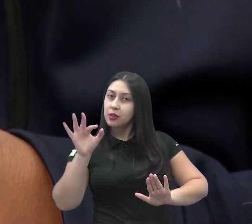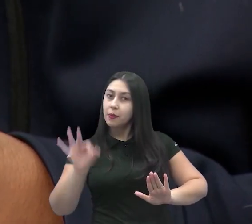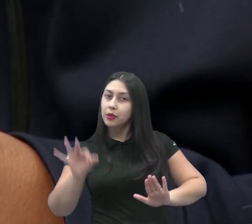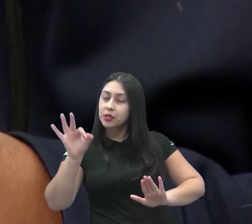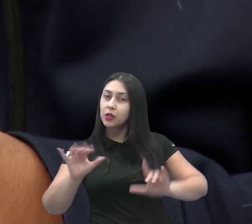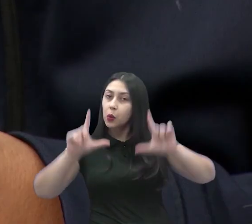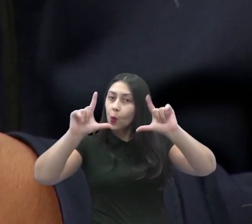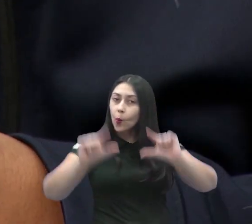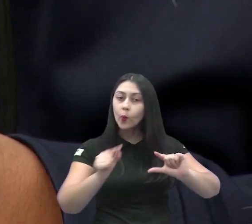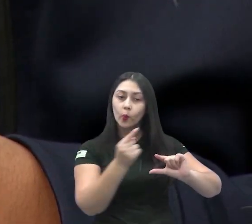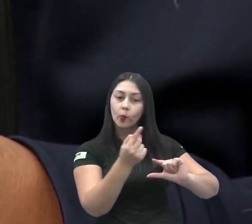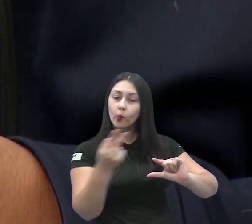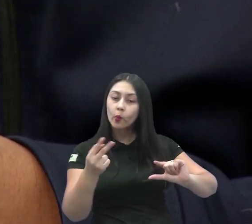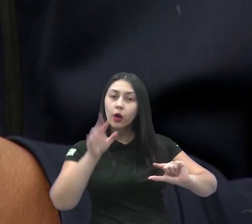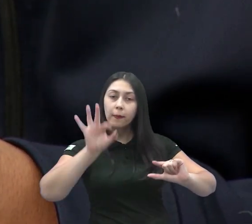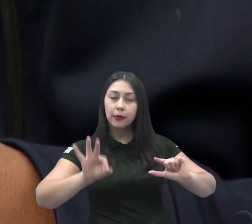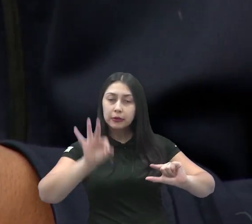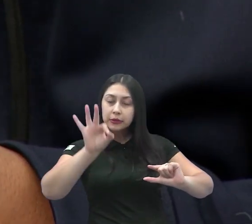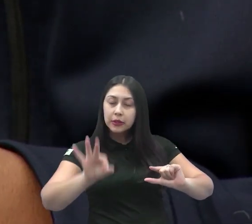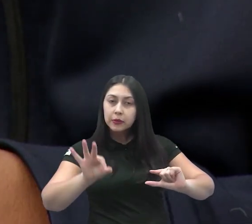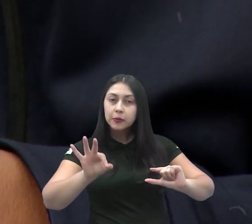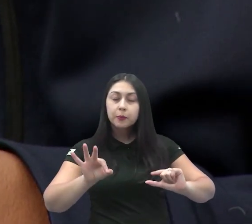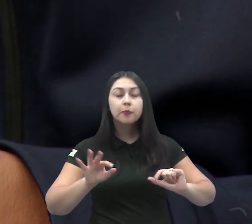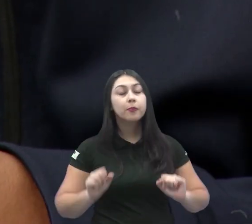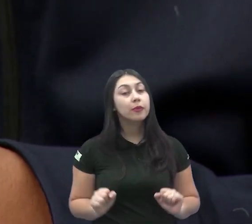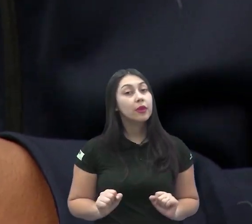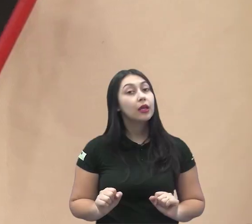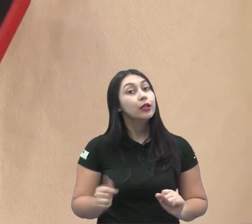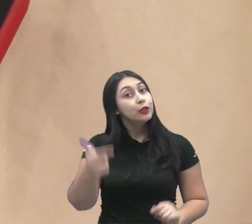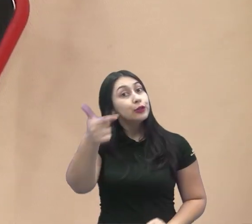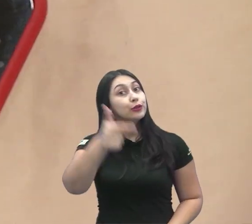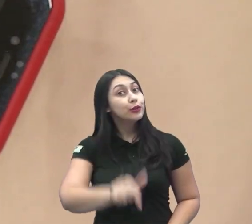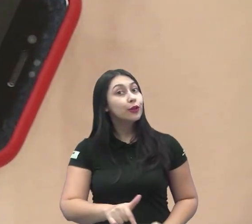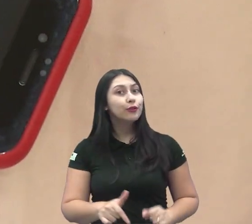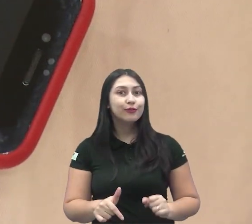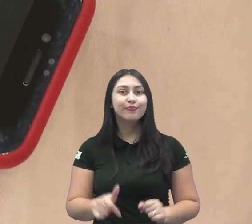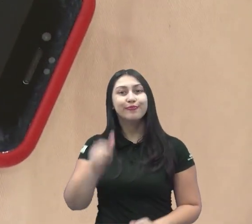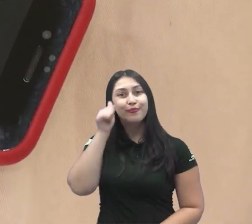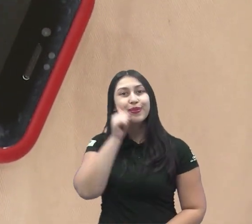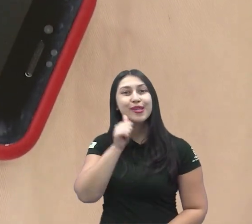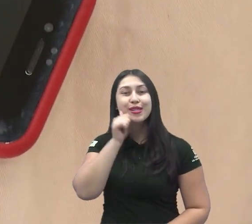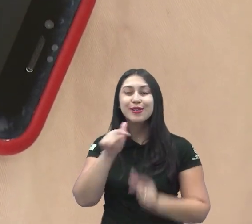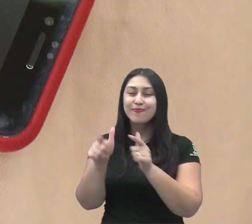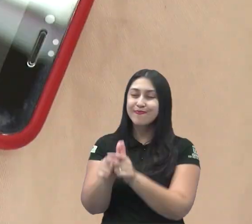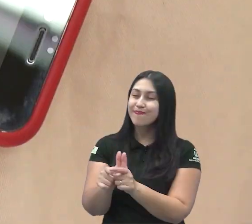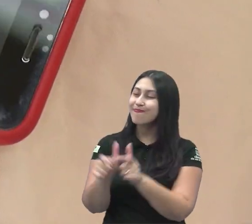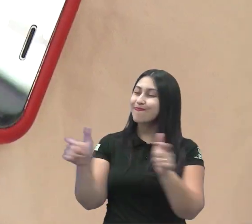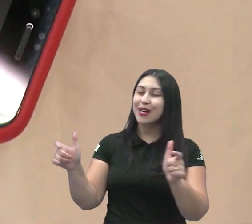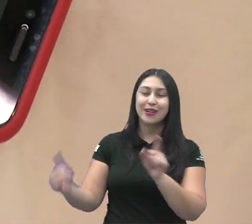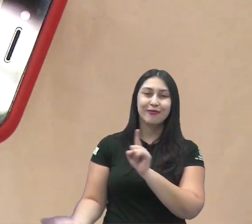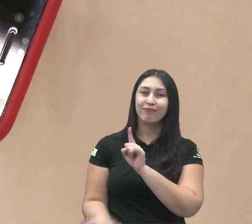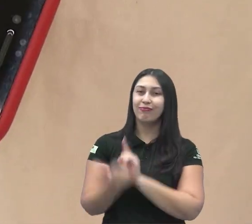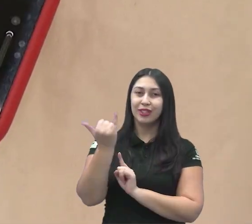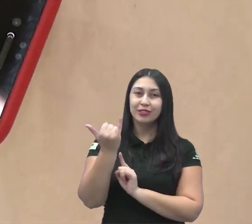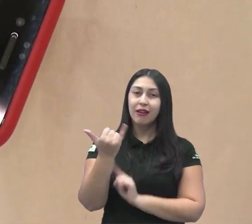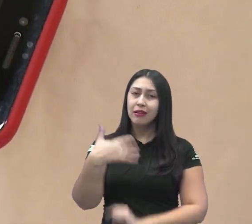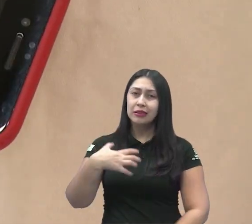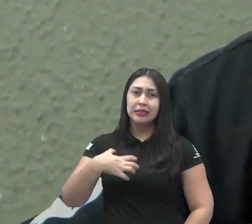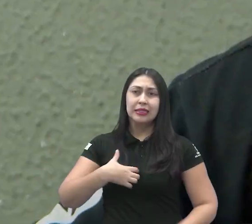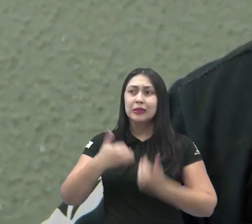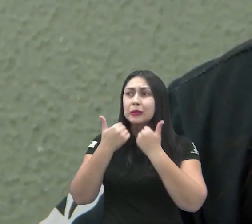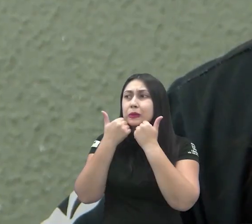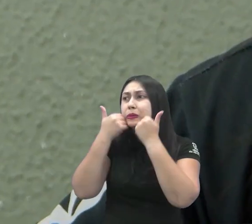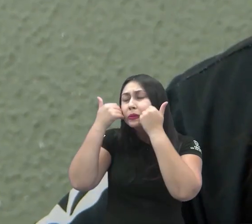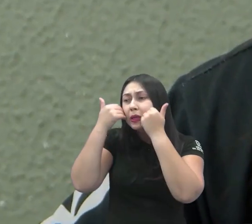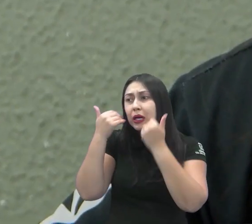de 13,2% para 12,7%. Aqui, mais uma vez, as meninas aparecem como principais vítimas